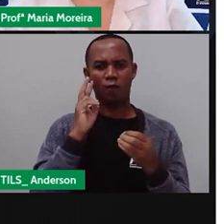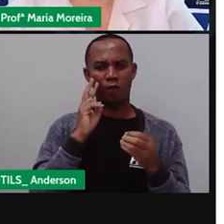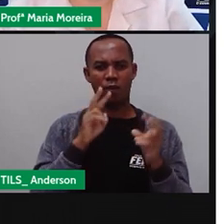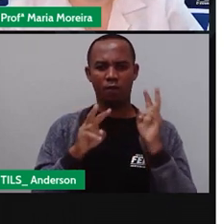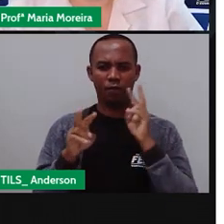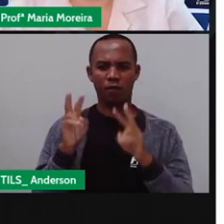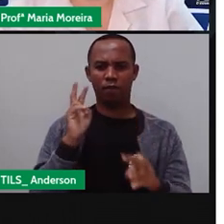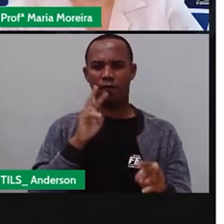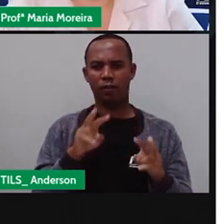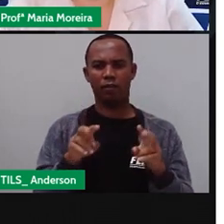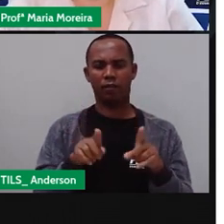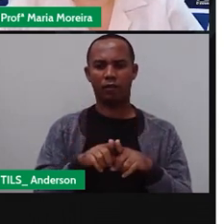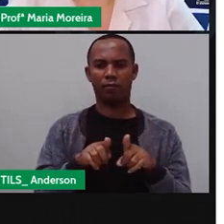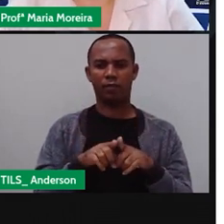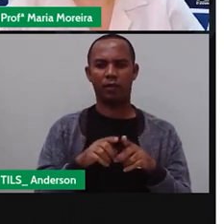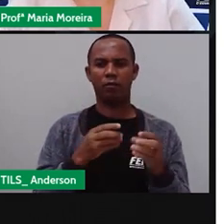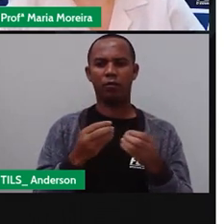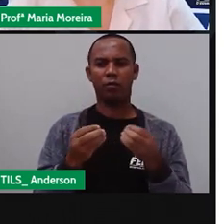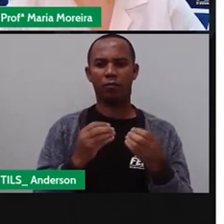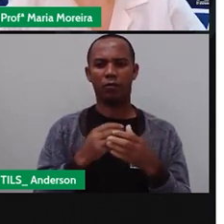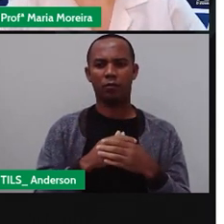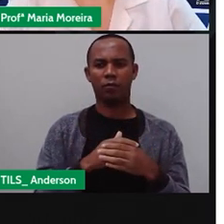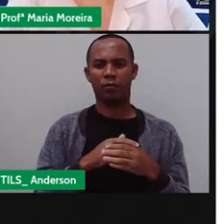esses trechos aqui para vocês.